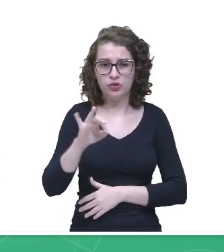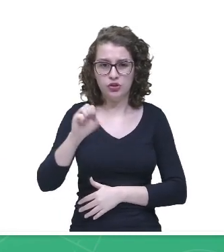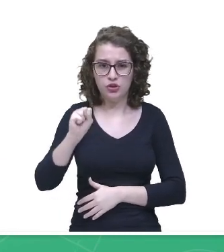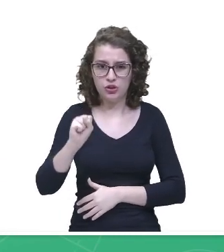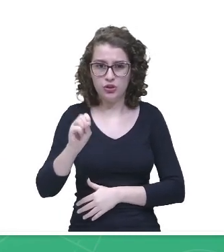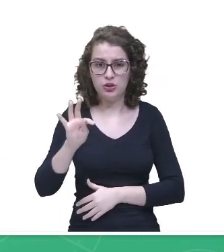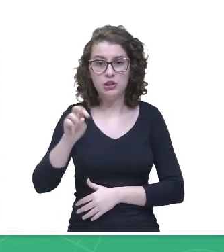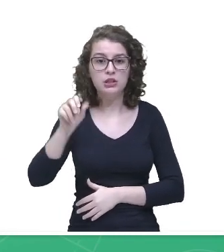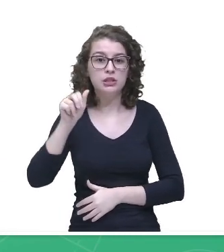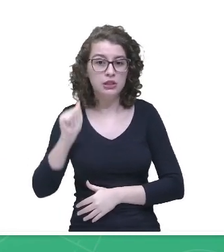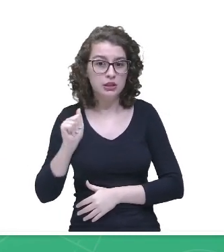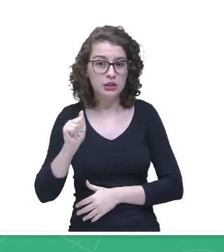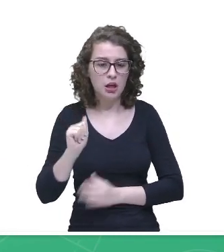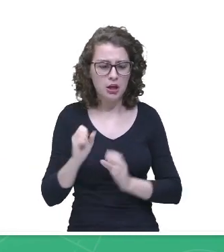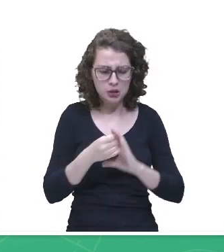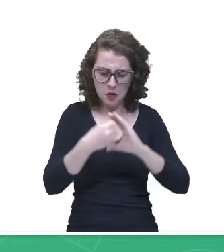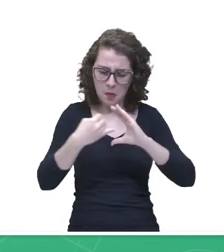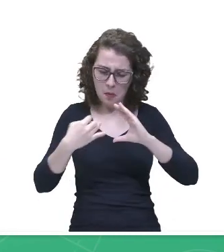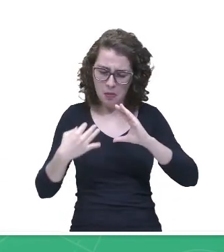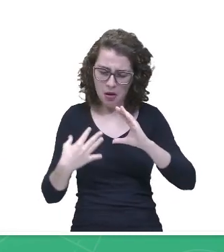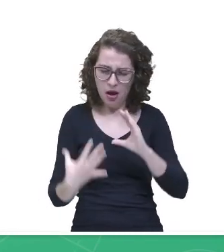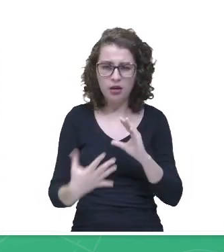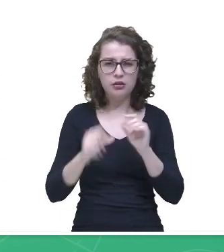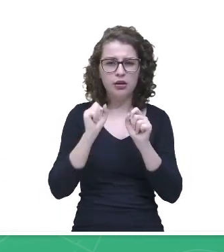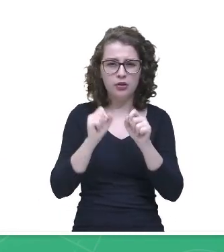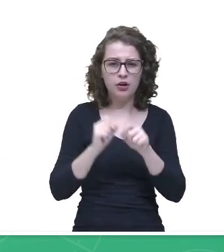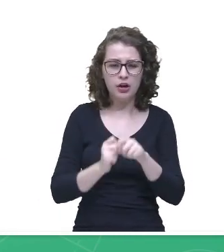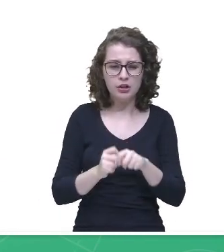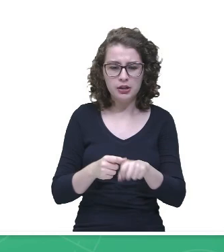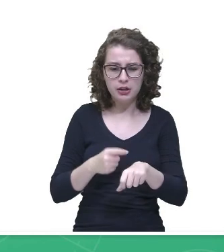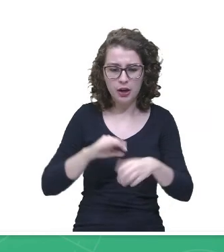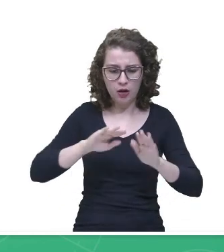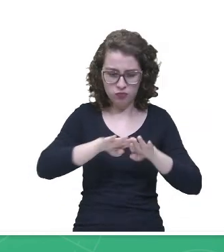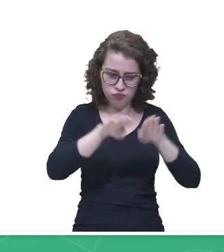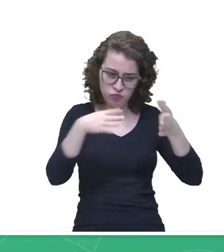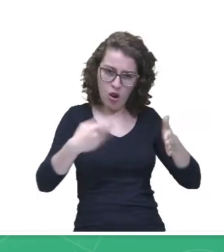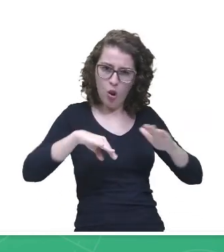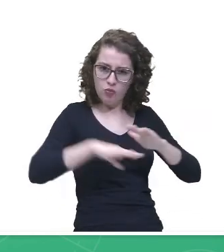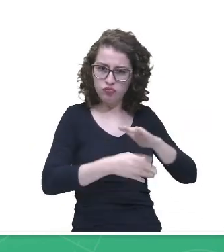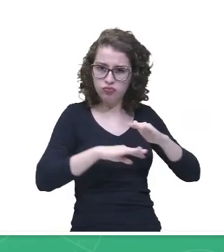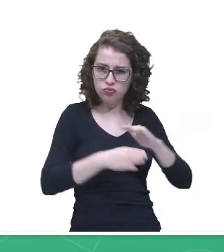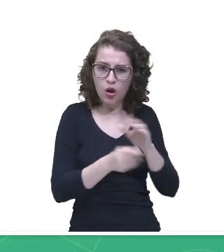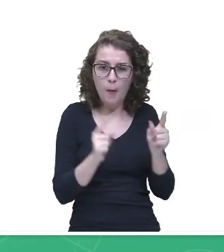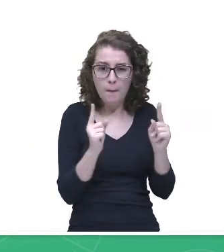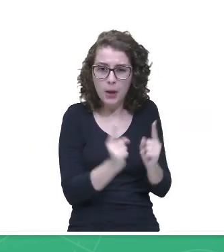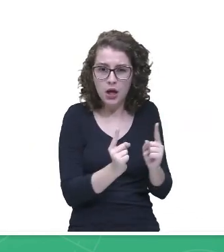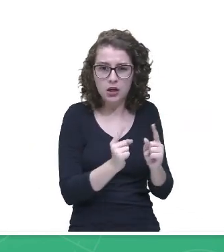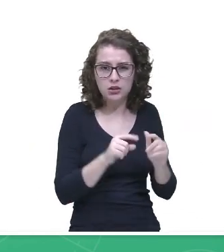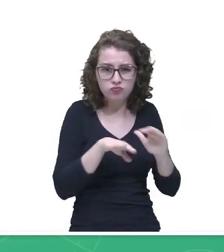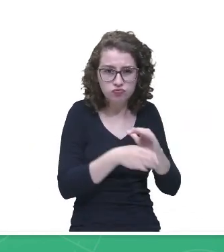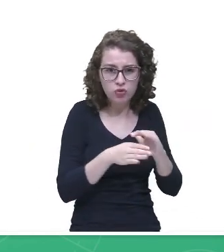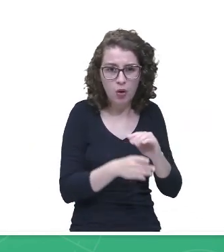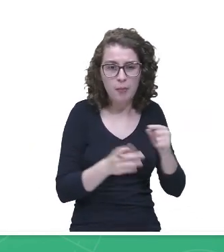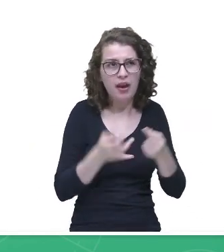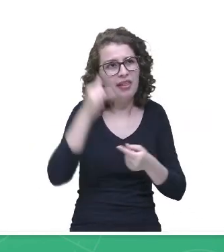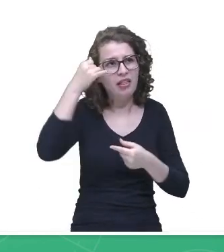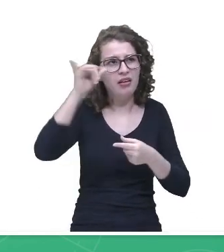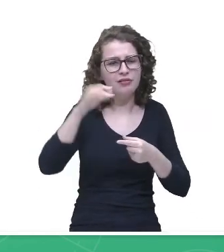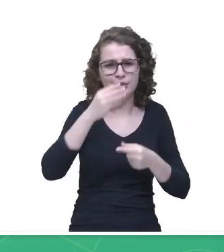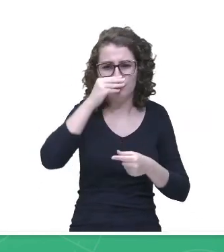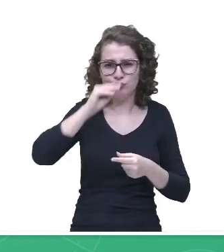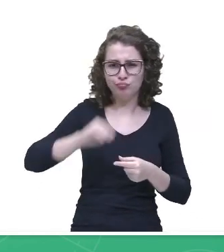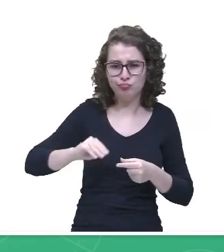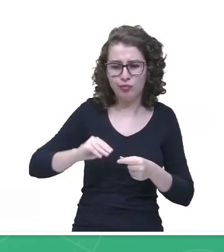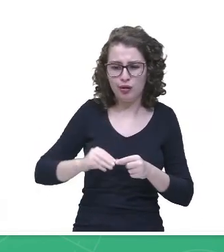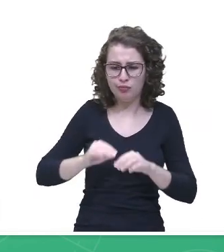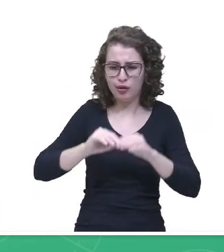características específicas de tentar trabalhar ali com pequenos estoques, né? Para não ter o desperdício, né, para eliminar o